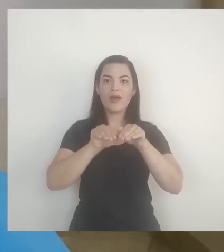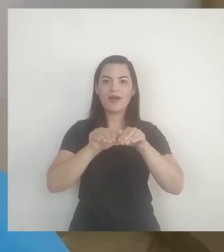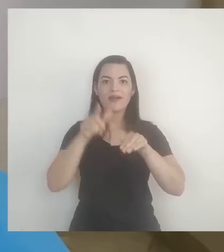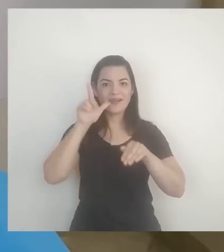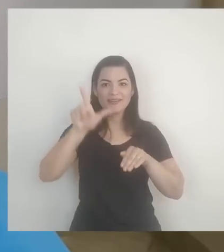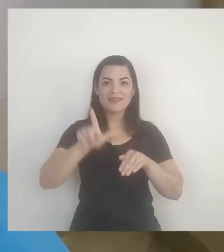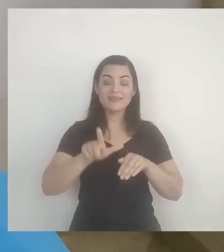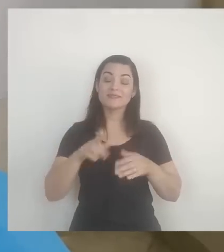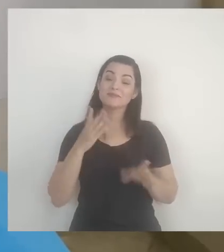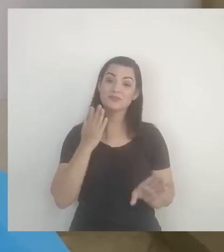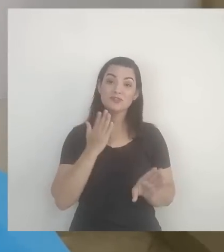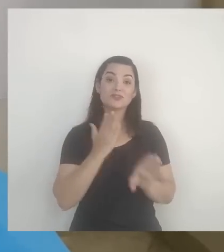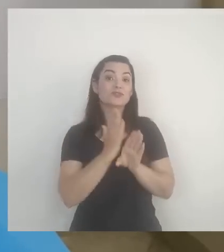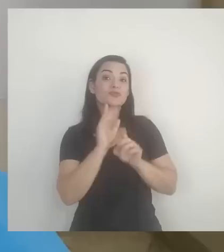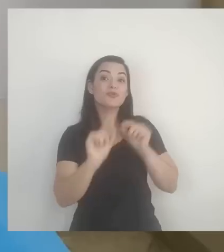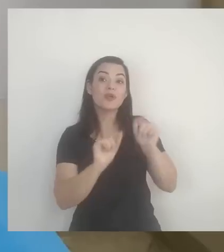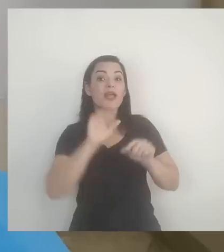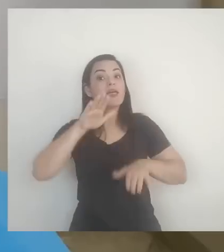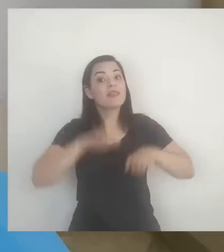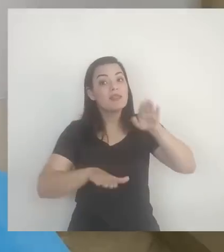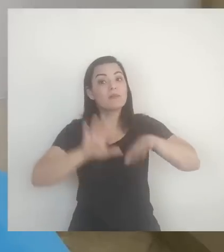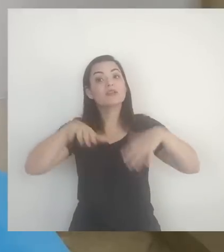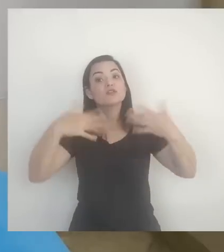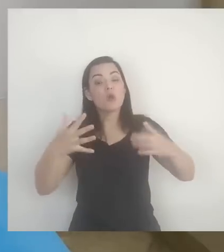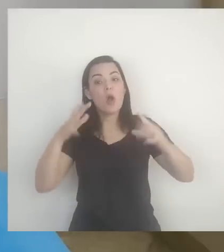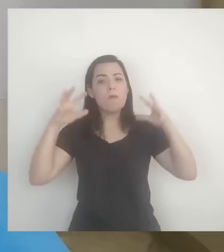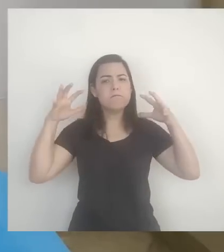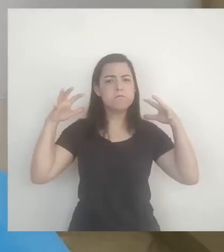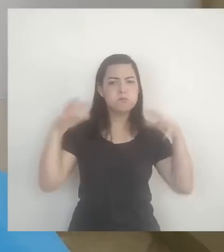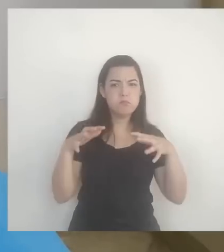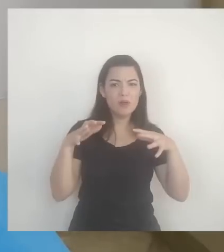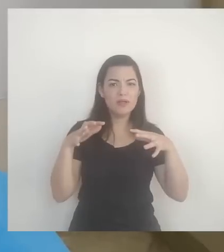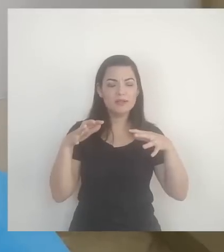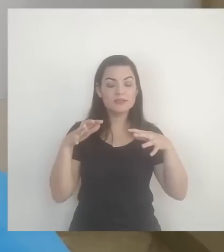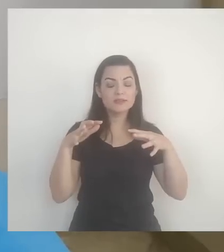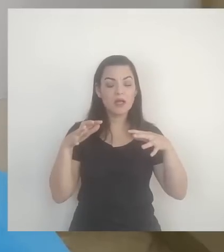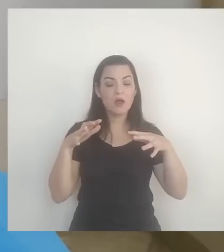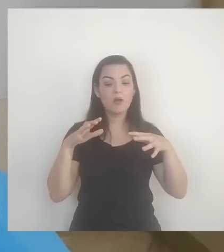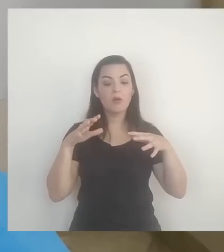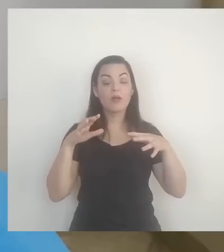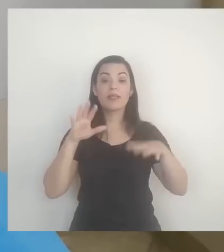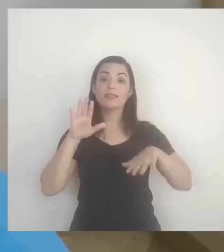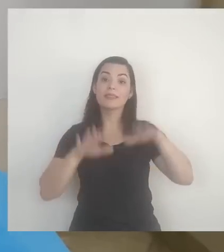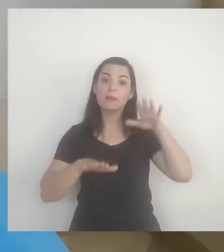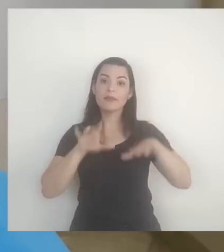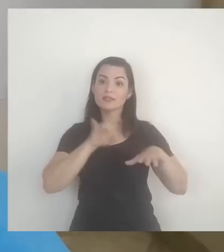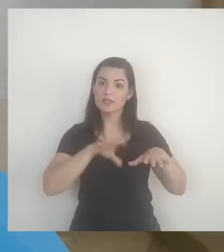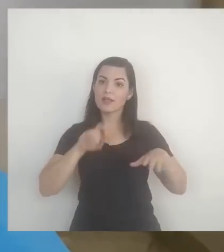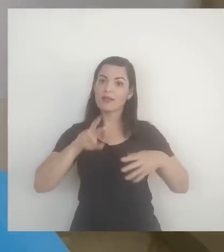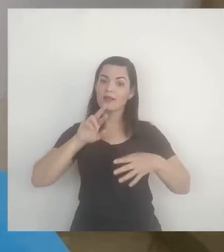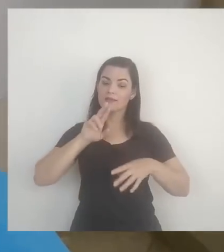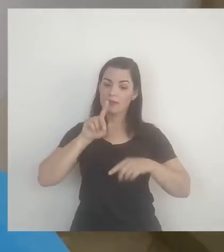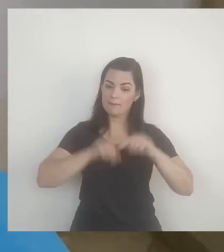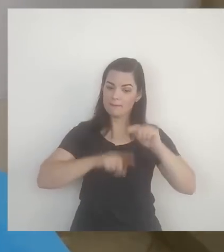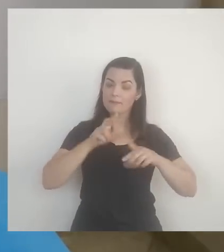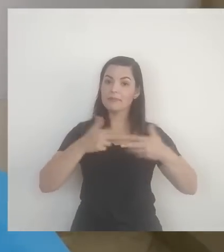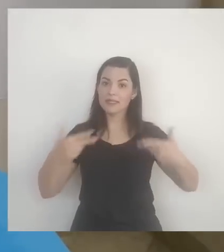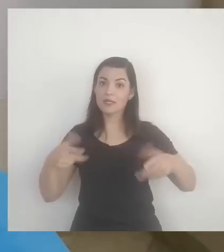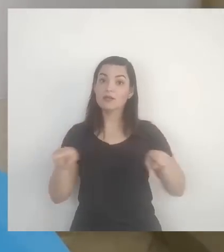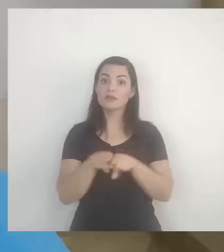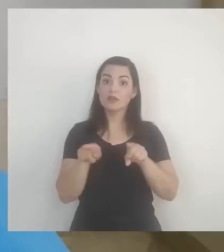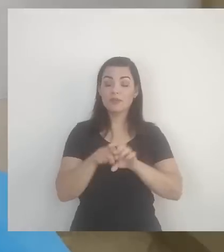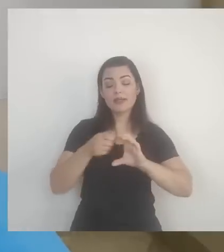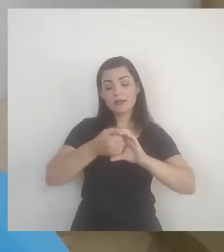Então, descobrir que, de acordo com a pressão que nós exercemos num determinado material, mais